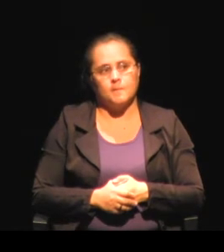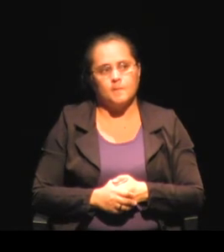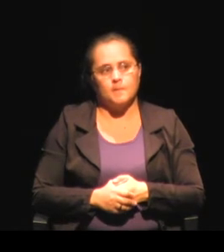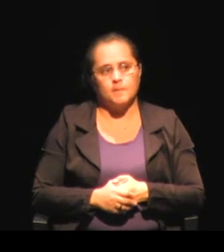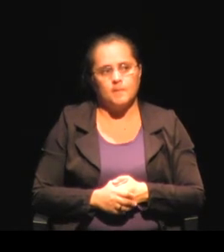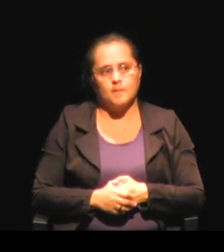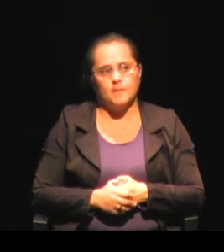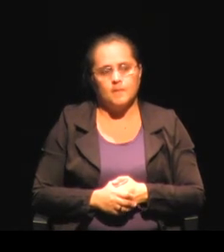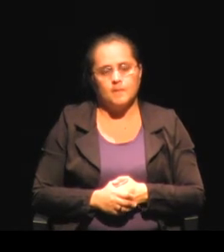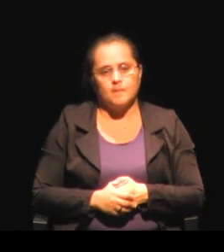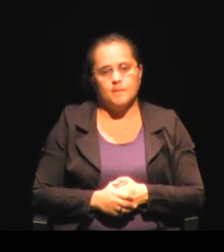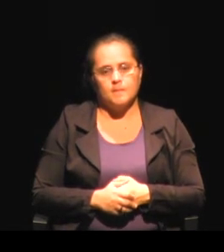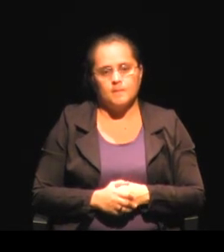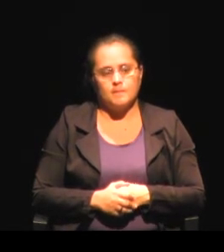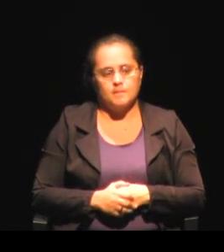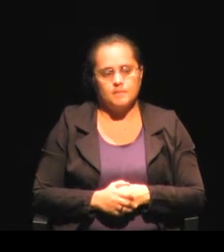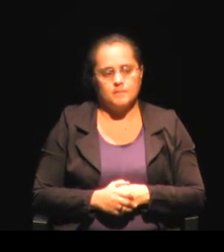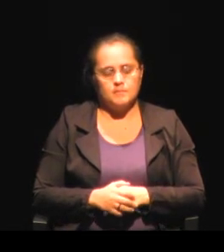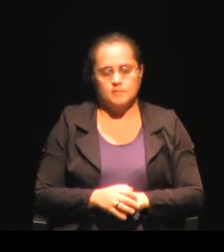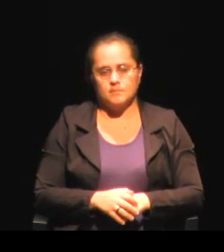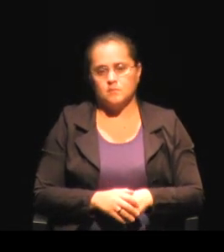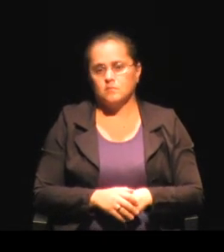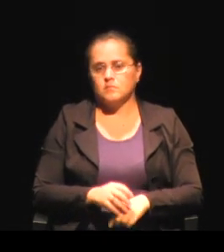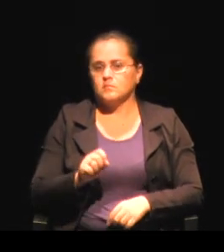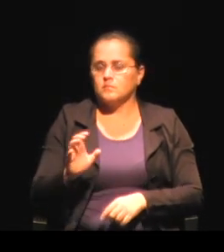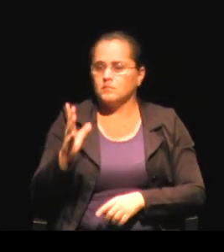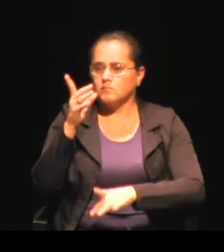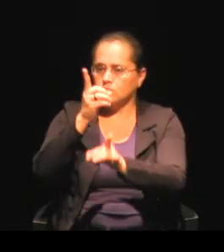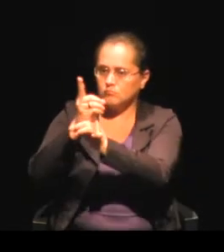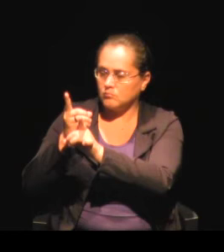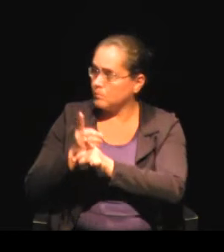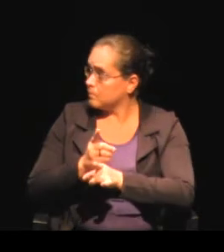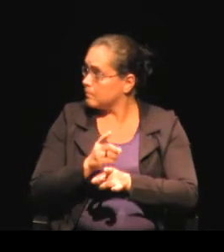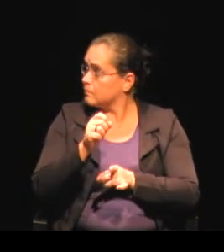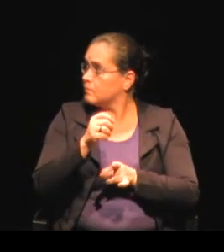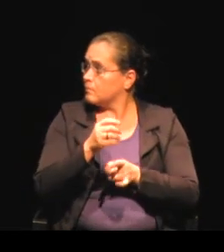século XVII, aqui, de evangelização